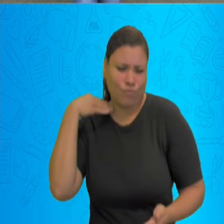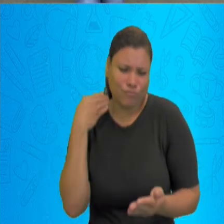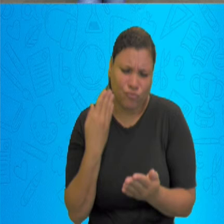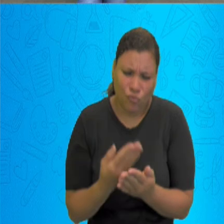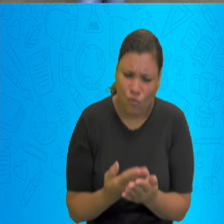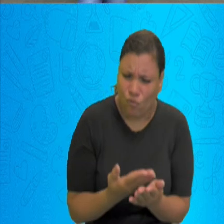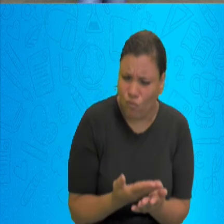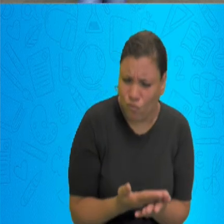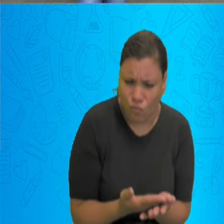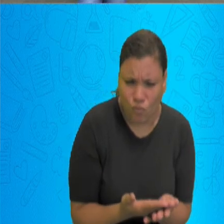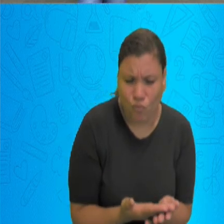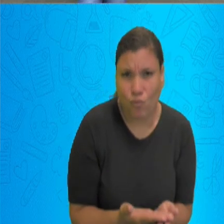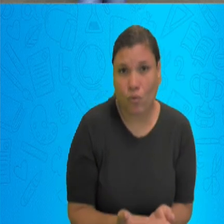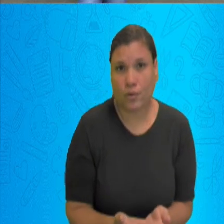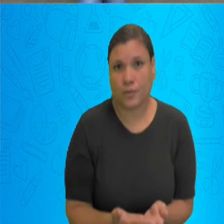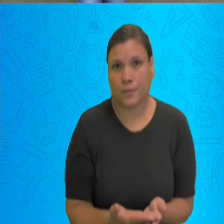indicativo.